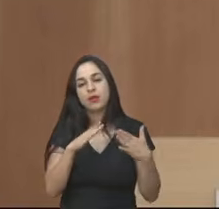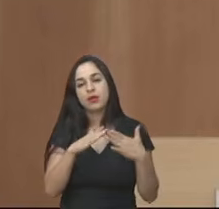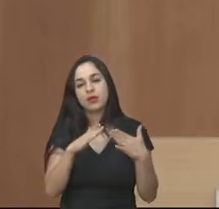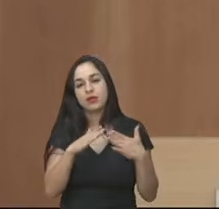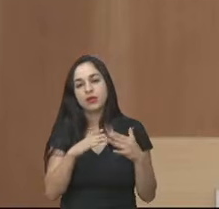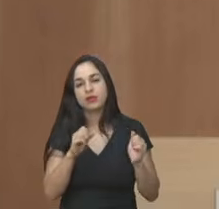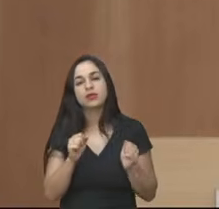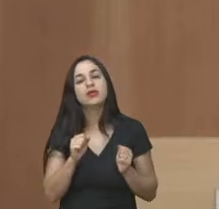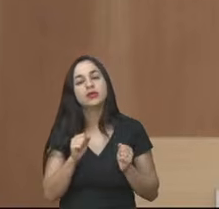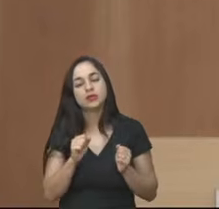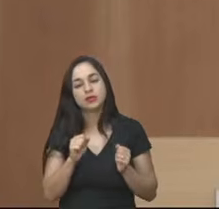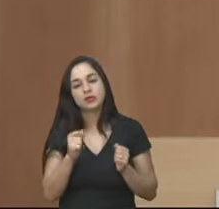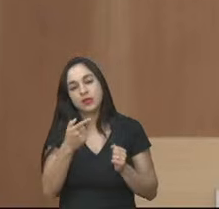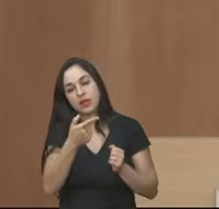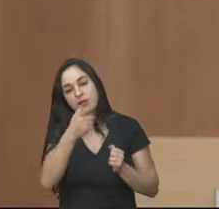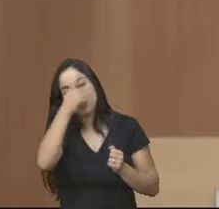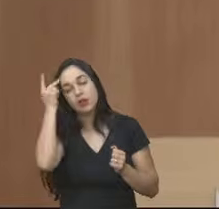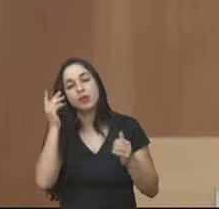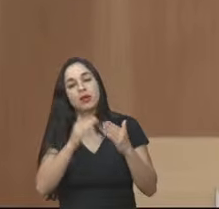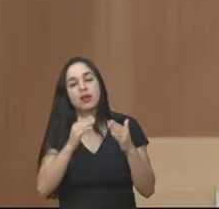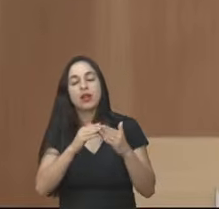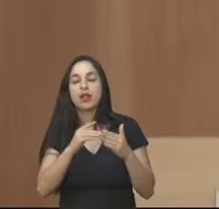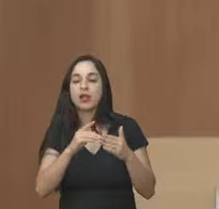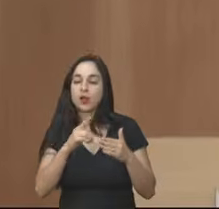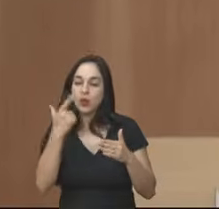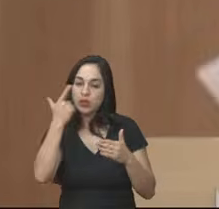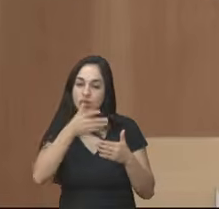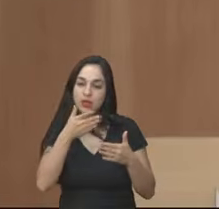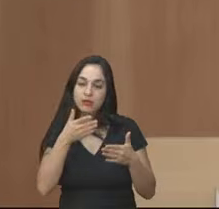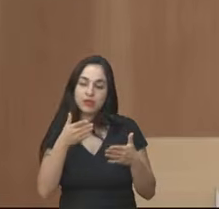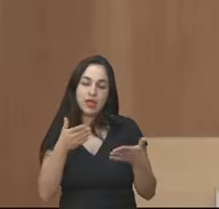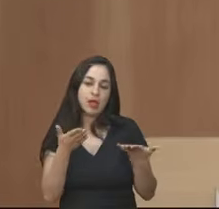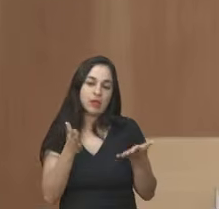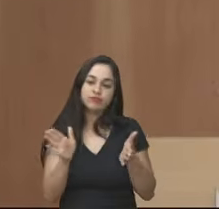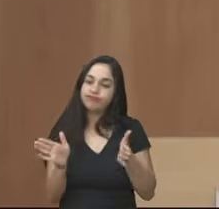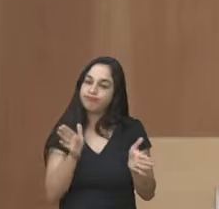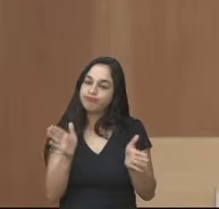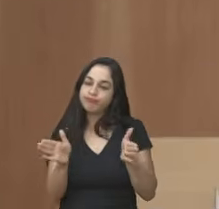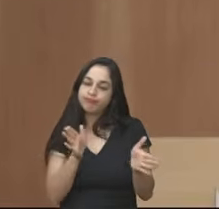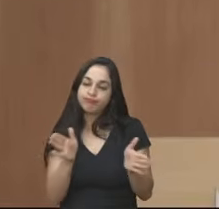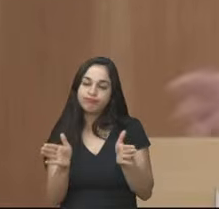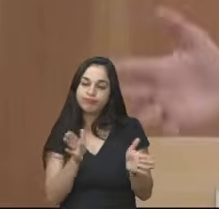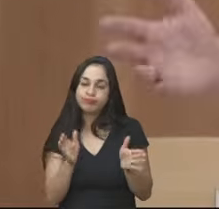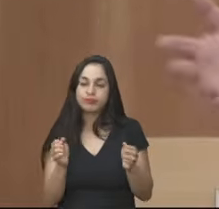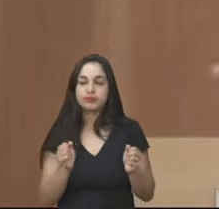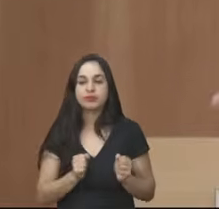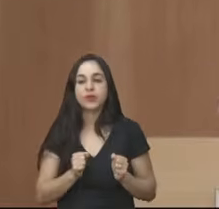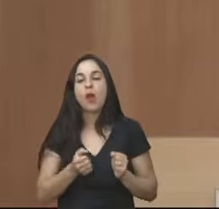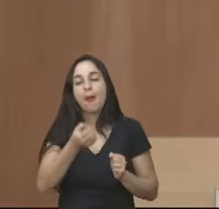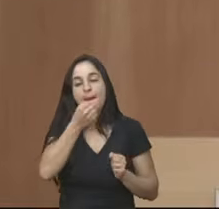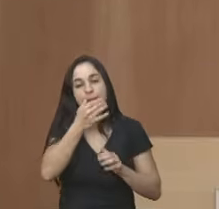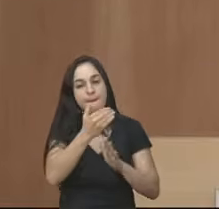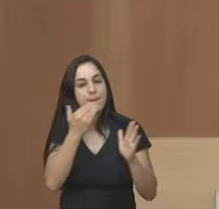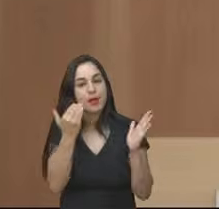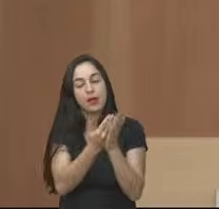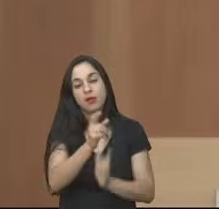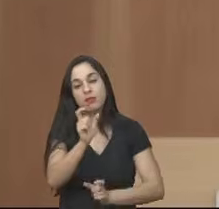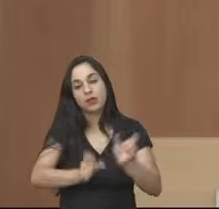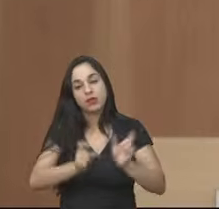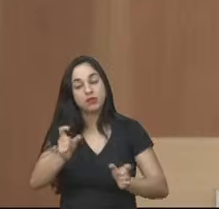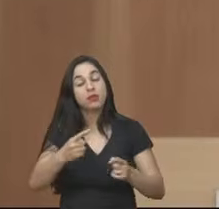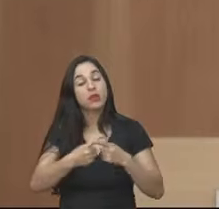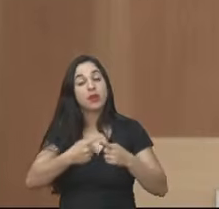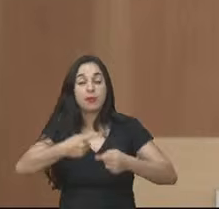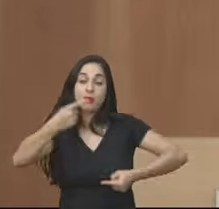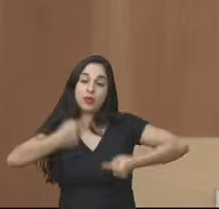demanda resolvida, né? Para que ninguém saia perdendo aí, todo mundo consiga achar um meio termo bom para a comunidade, porque afinal de contas política serve para